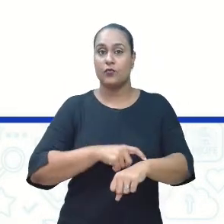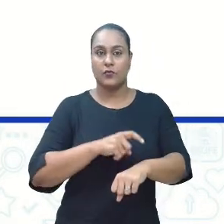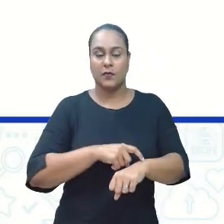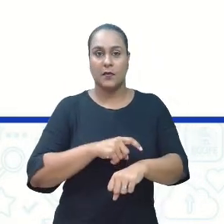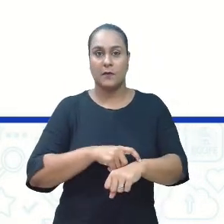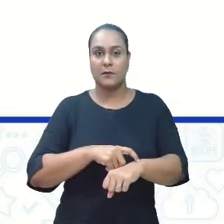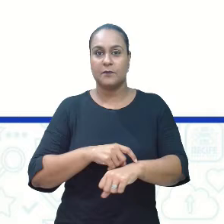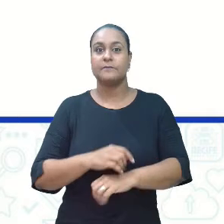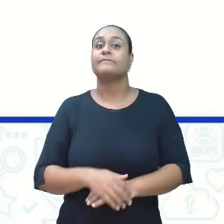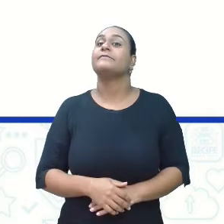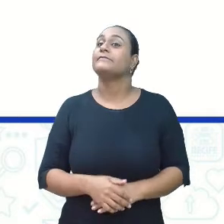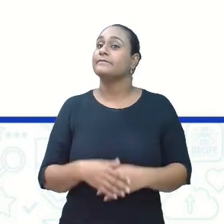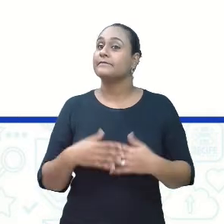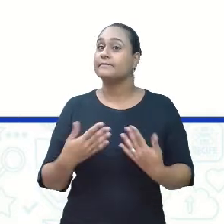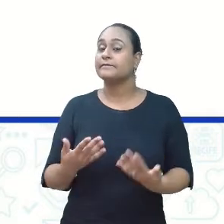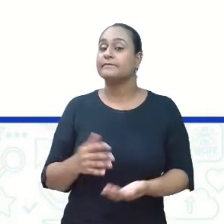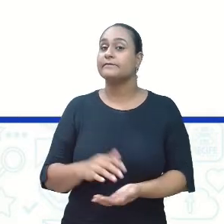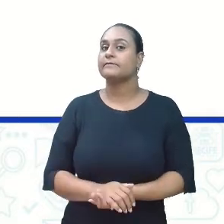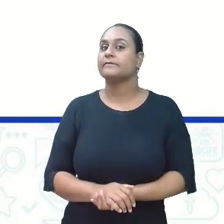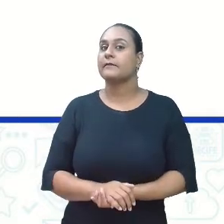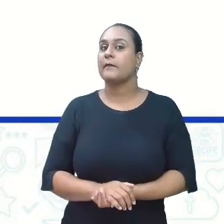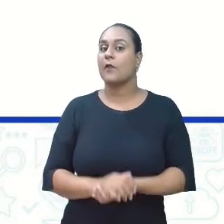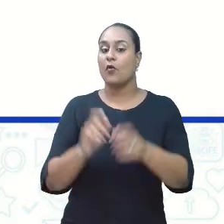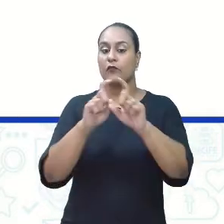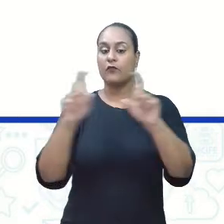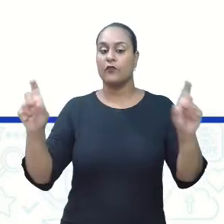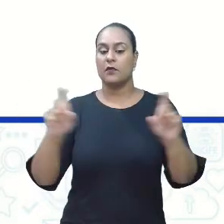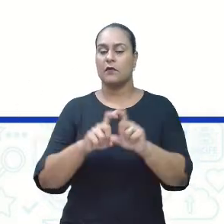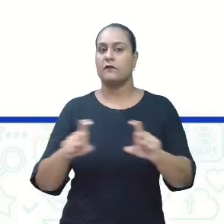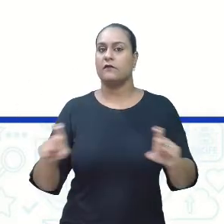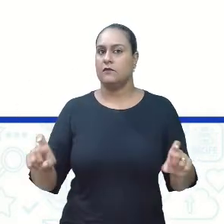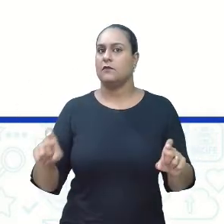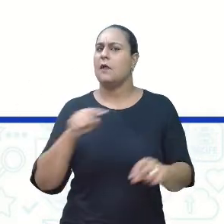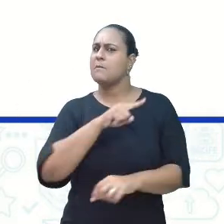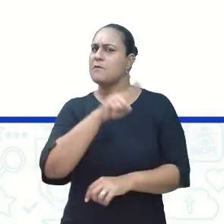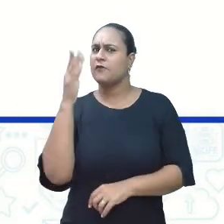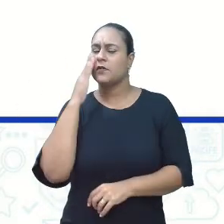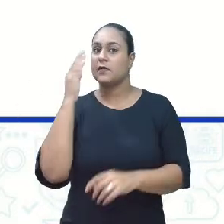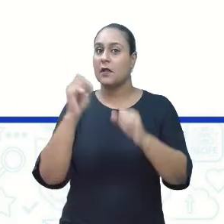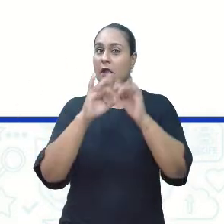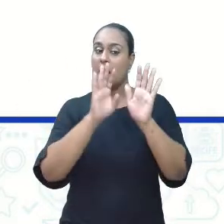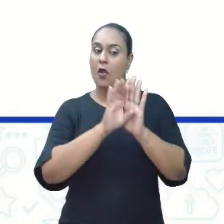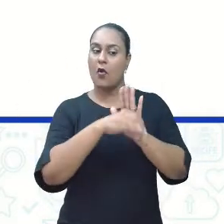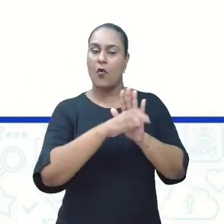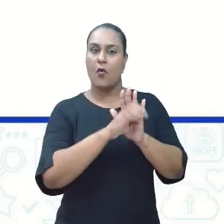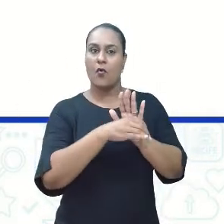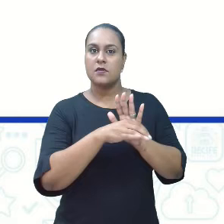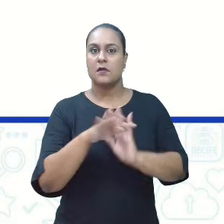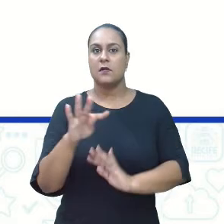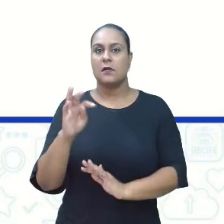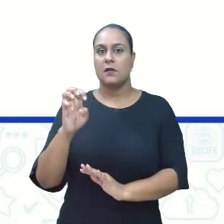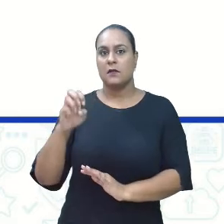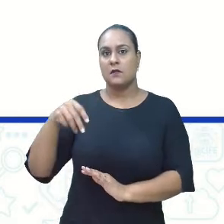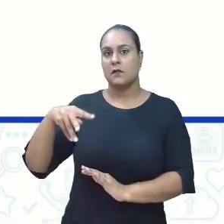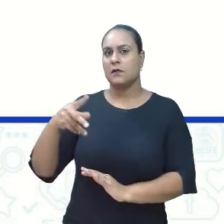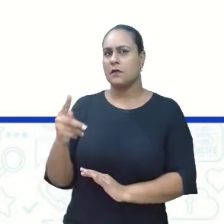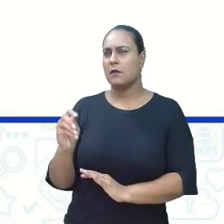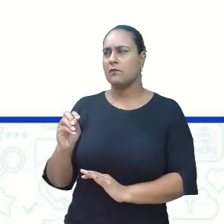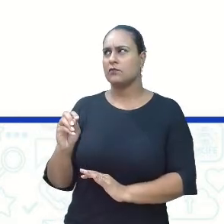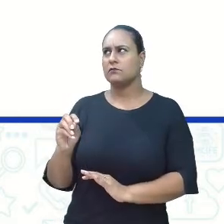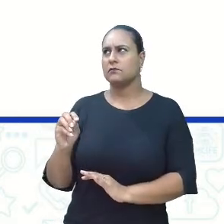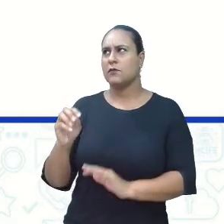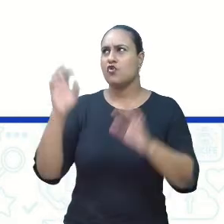tempo. Então, ó, duas frasezinhas, para deixar bem claro o conceito de tempo e clima. Choveu